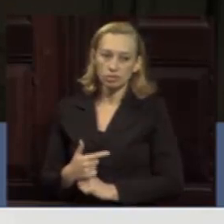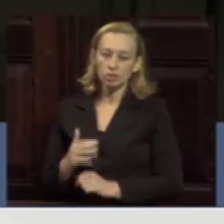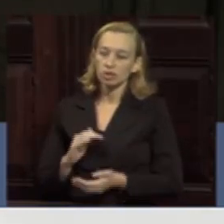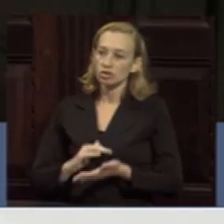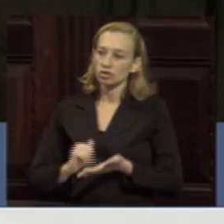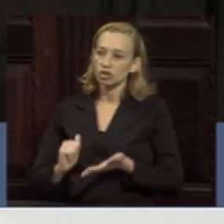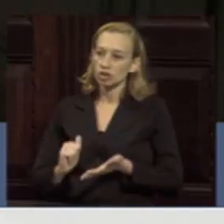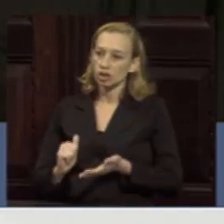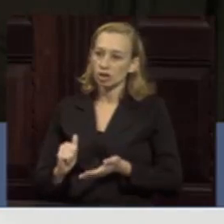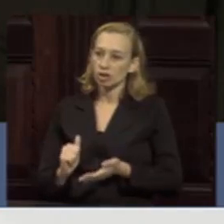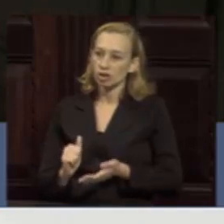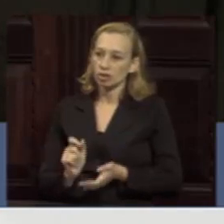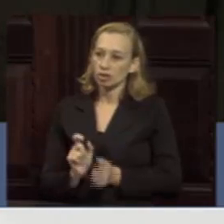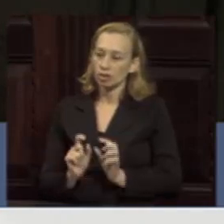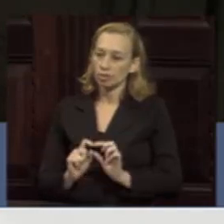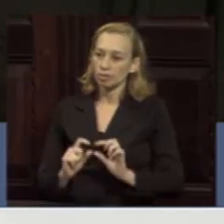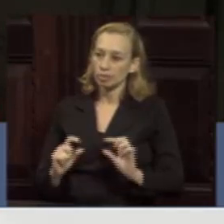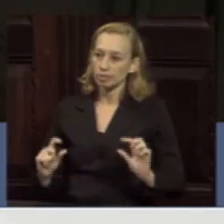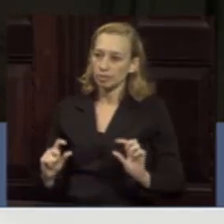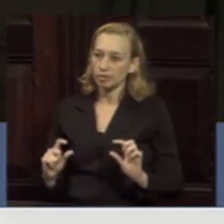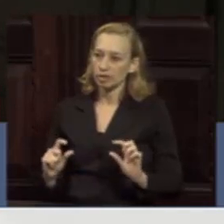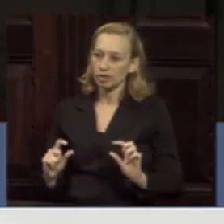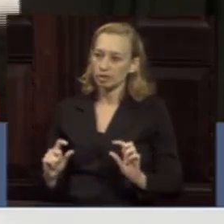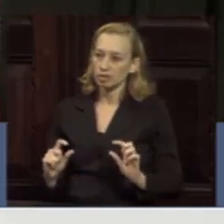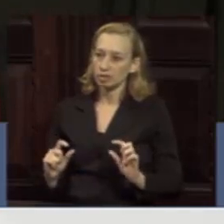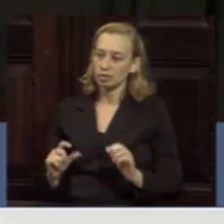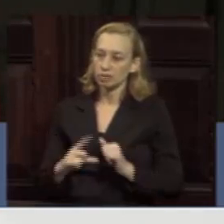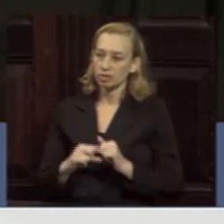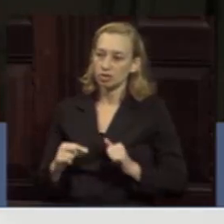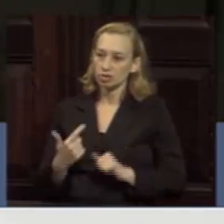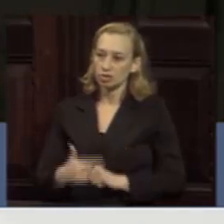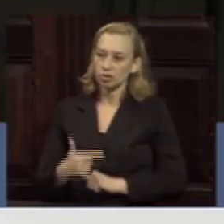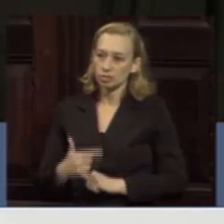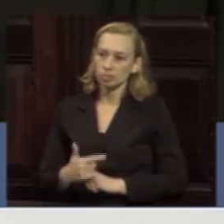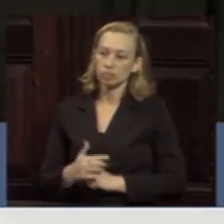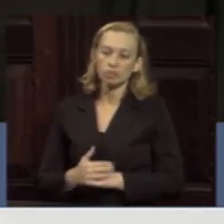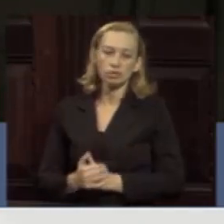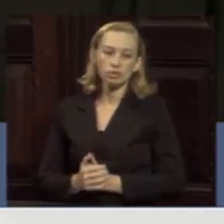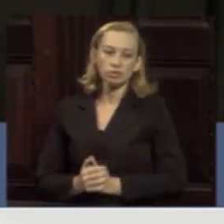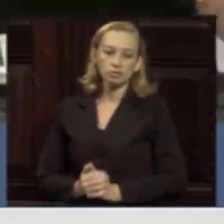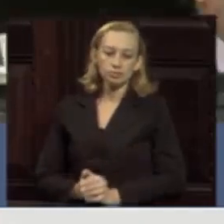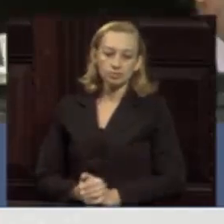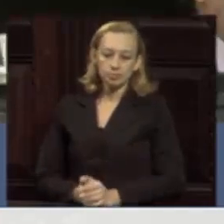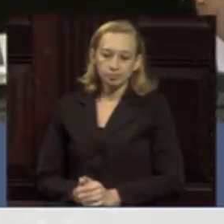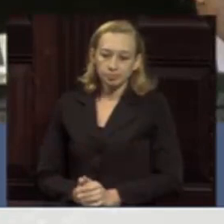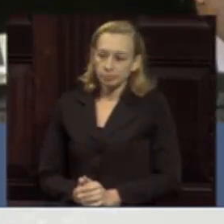artigo 2º, revogado as disposições e contrários. É o parecer, senhor presidente.